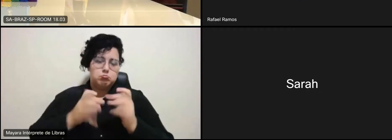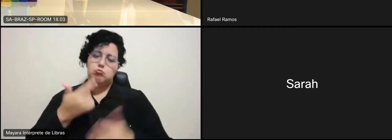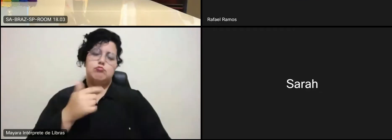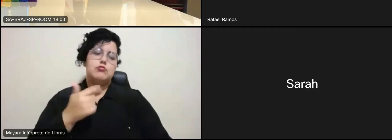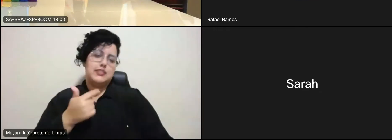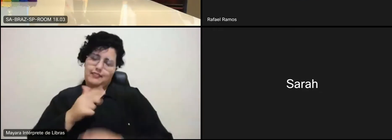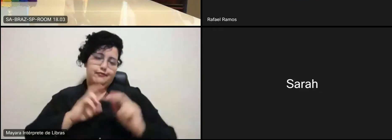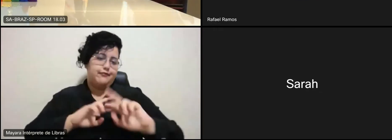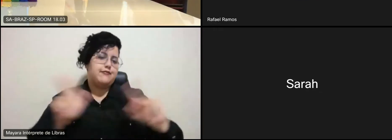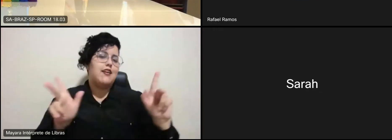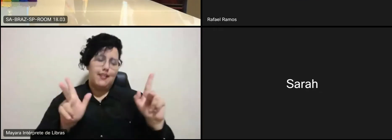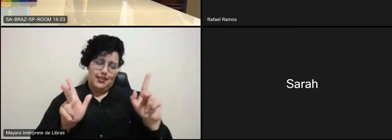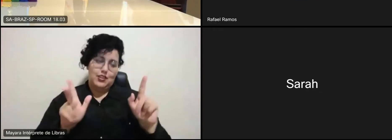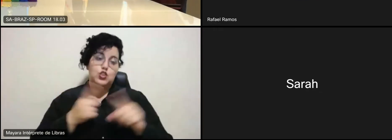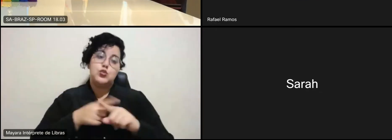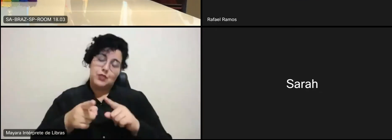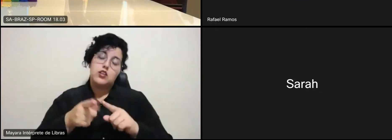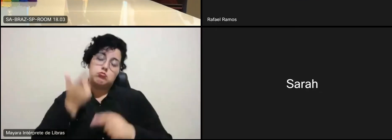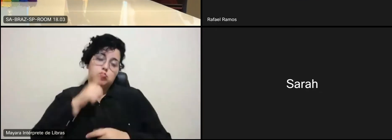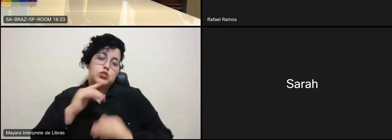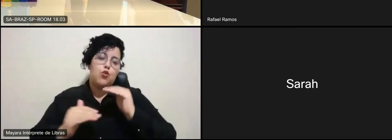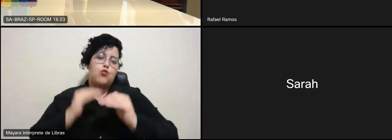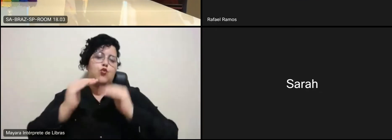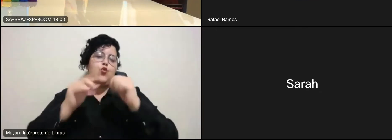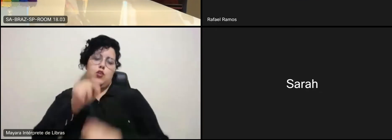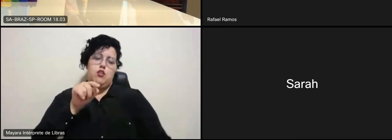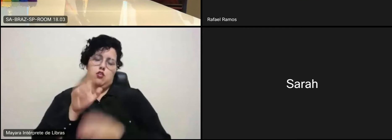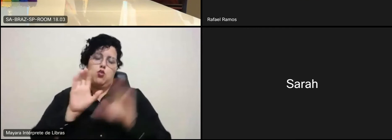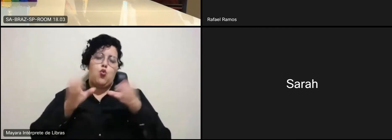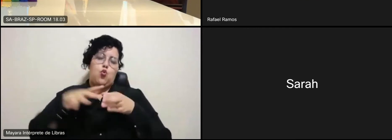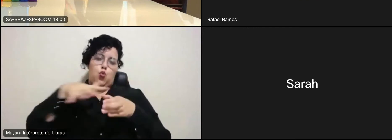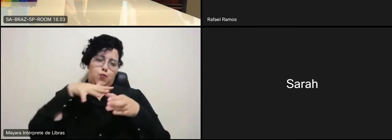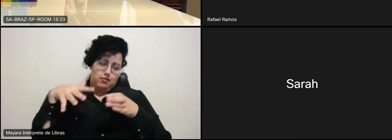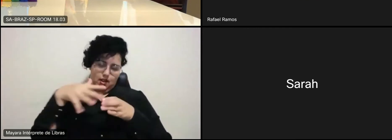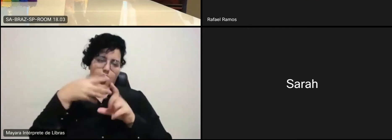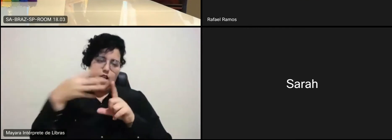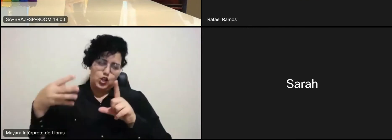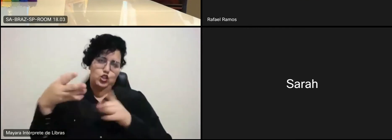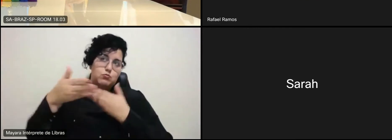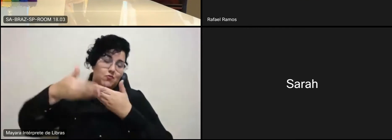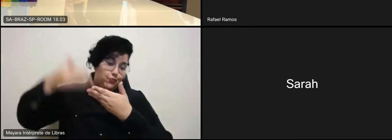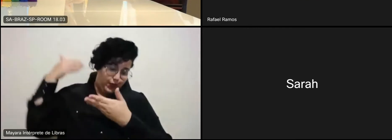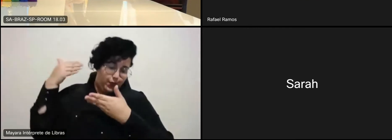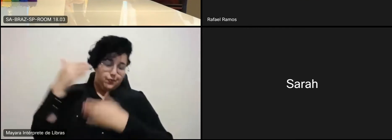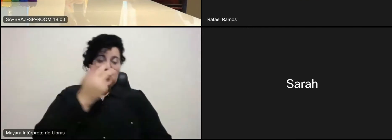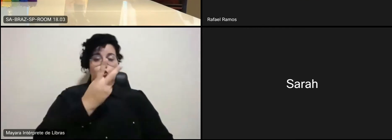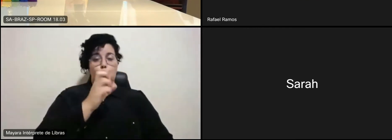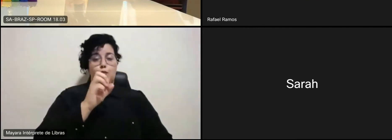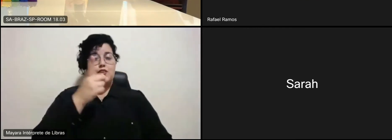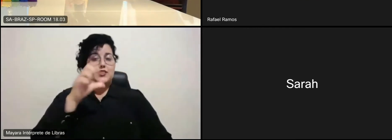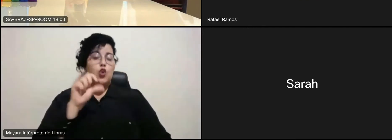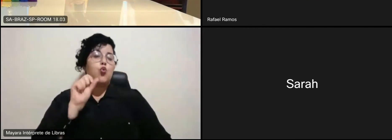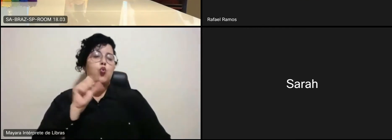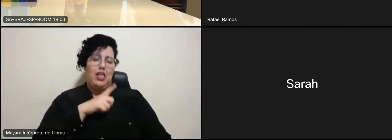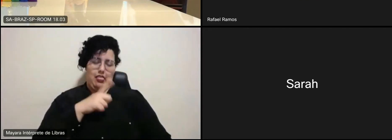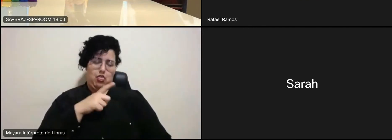né? Mas acho que é um avanço muito importante para nossa comunidade, né? Acho que foi em 2019, quando o STF